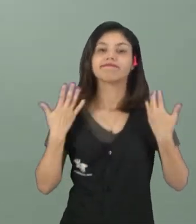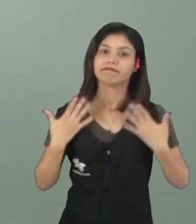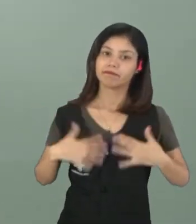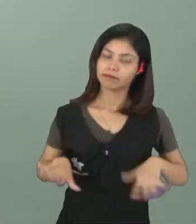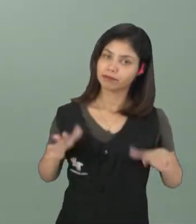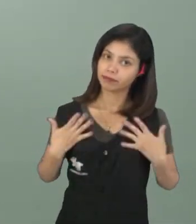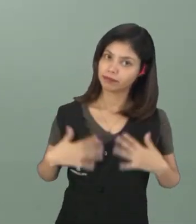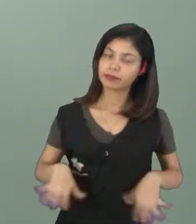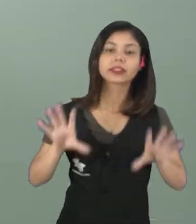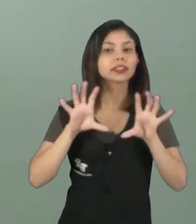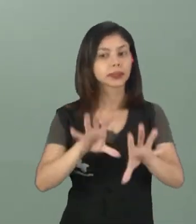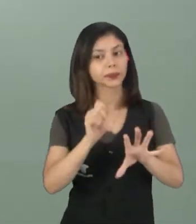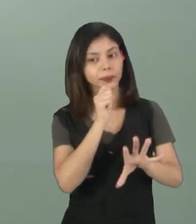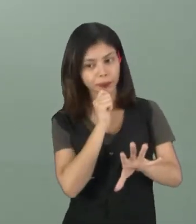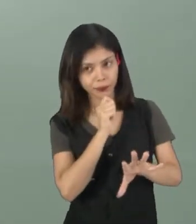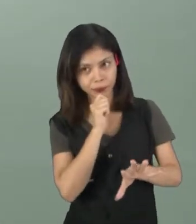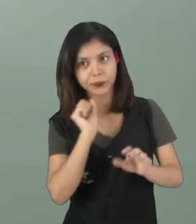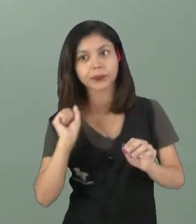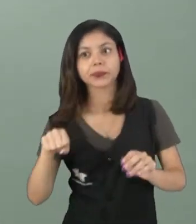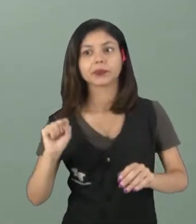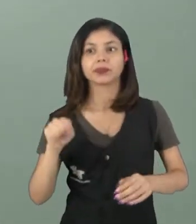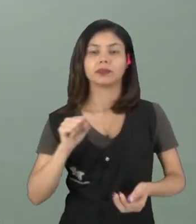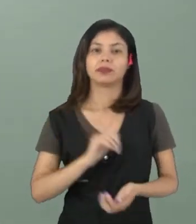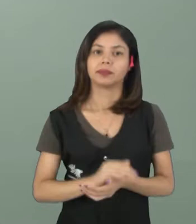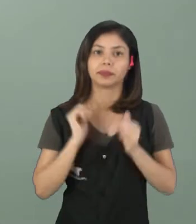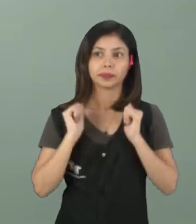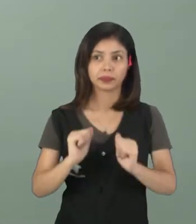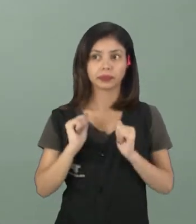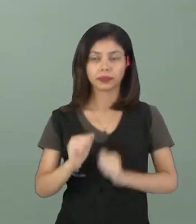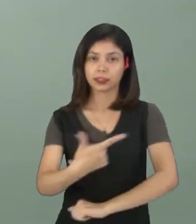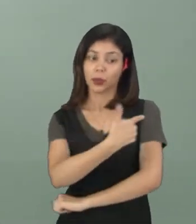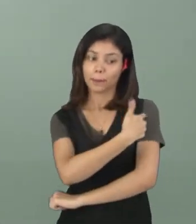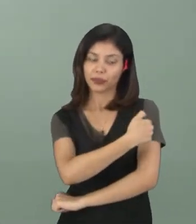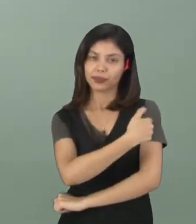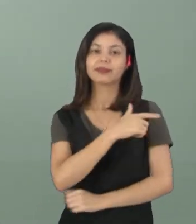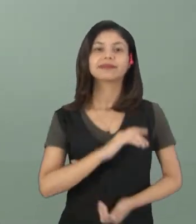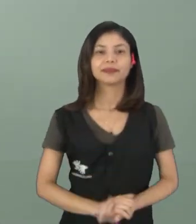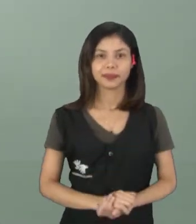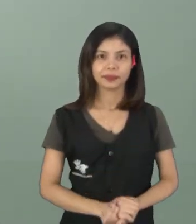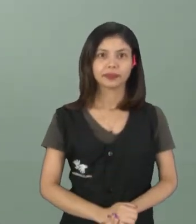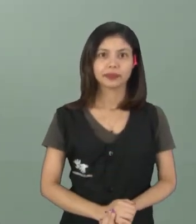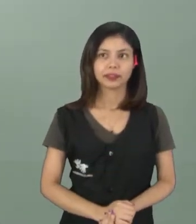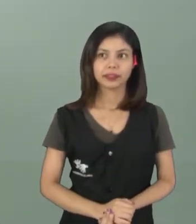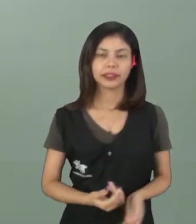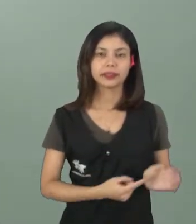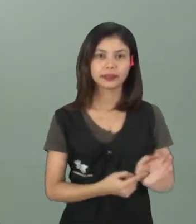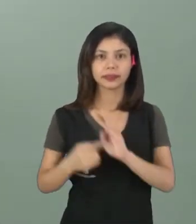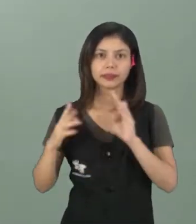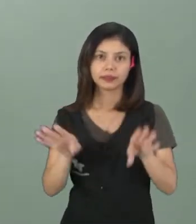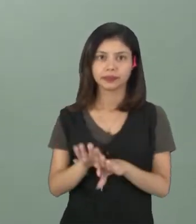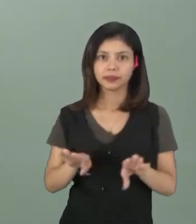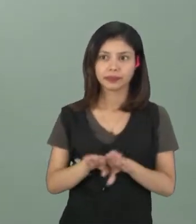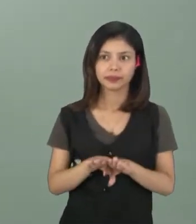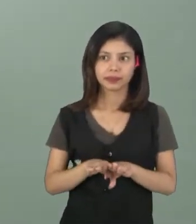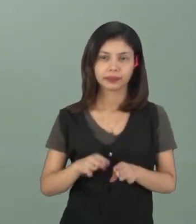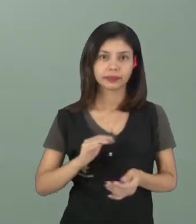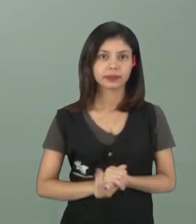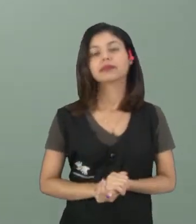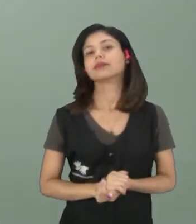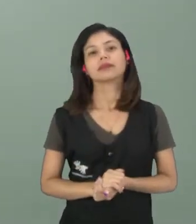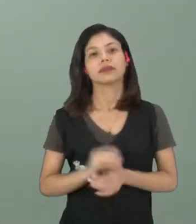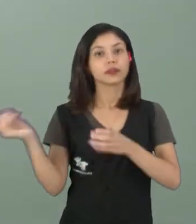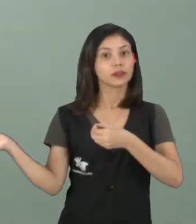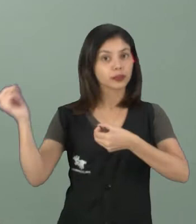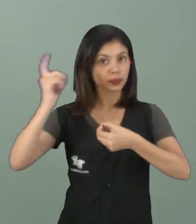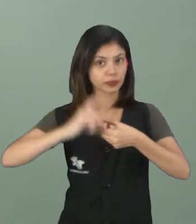mais tranquilo aí sim podemos neste vemos vacinados né aí podemos fazer nossa festinha